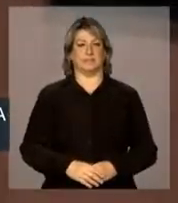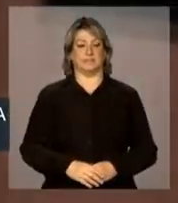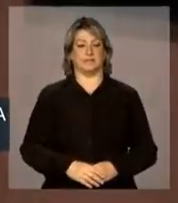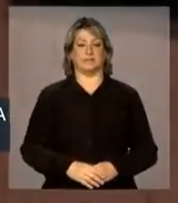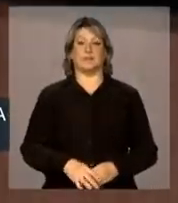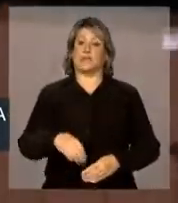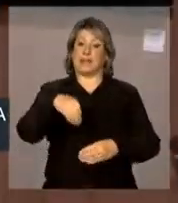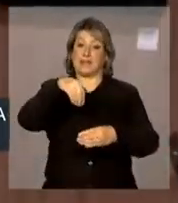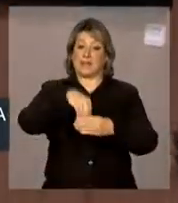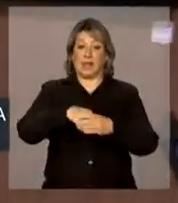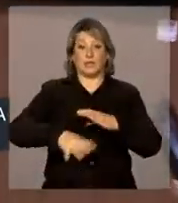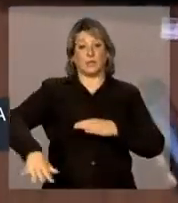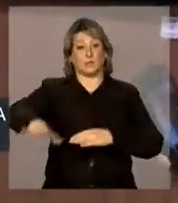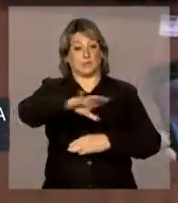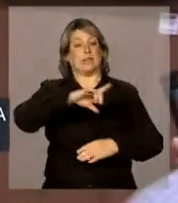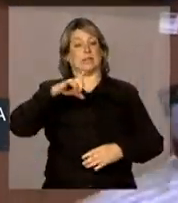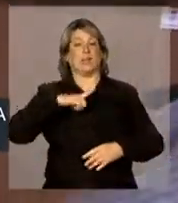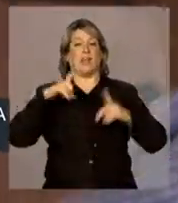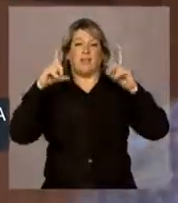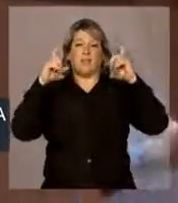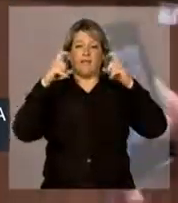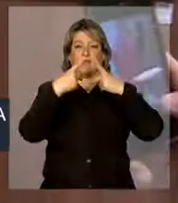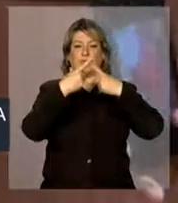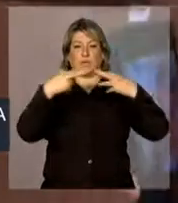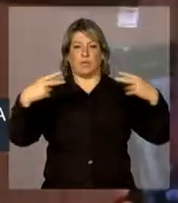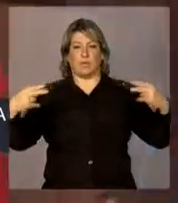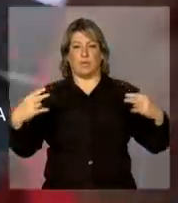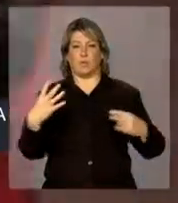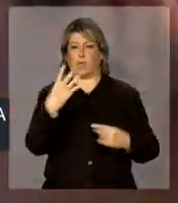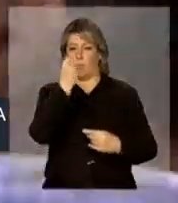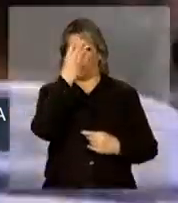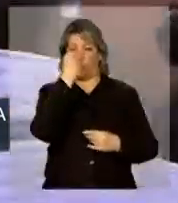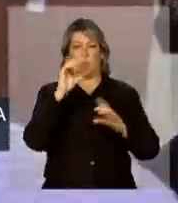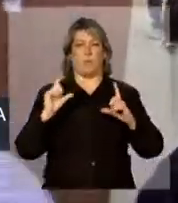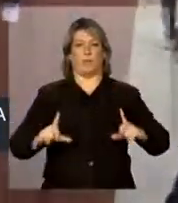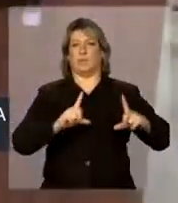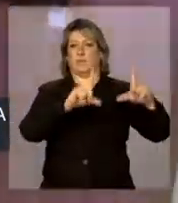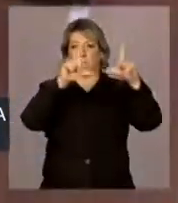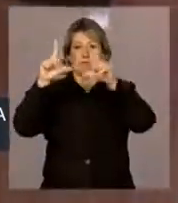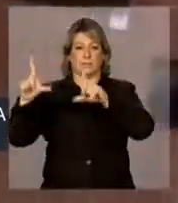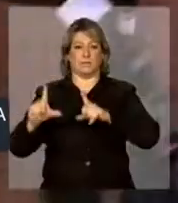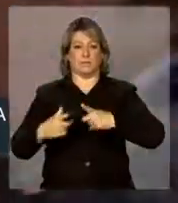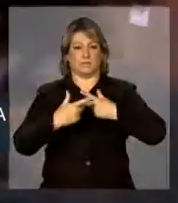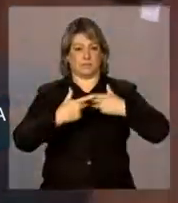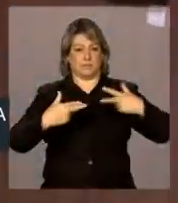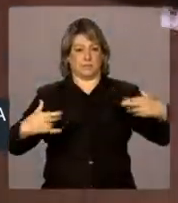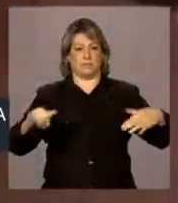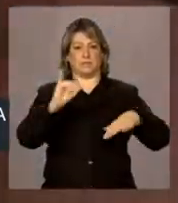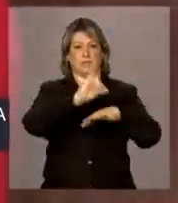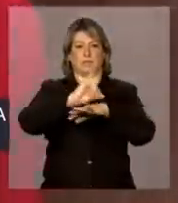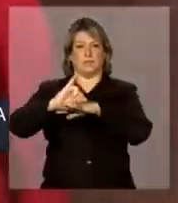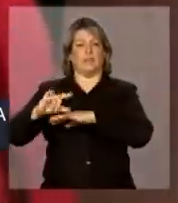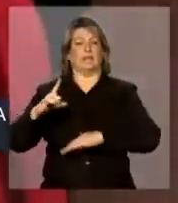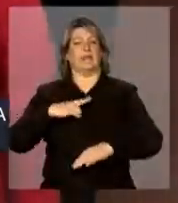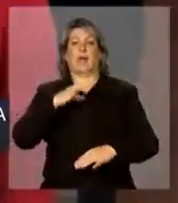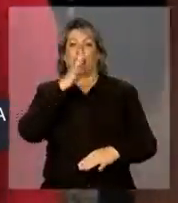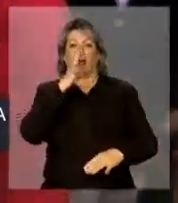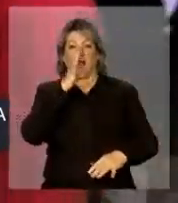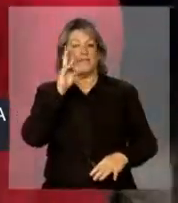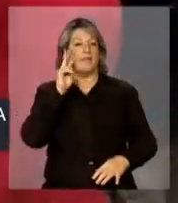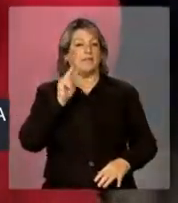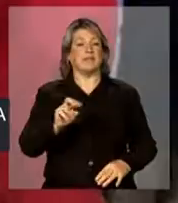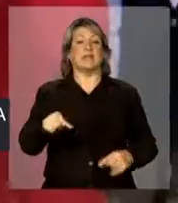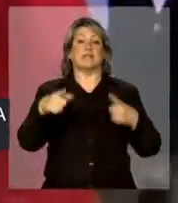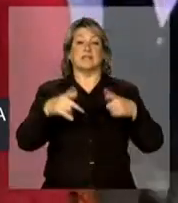E aí dentro do espaço cultural área dedicada às artes plásticas esse espaço